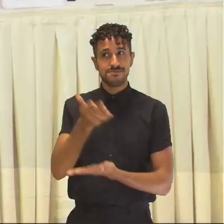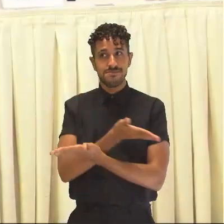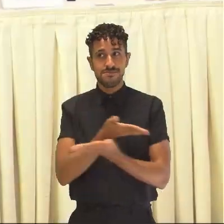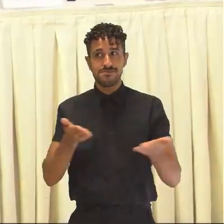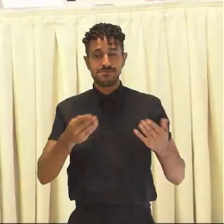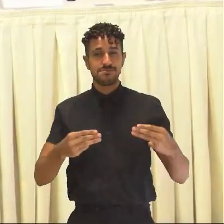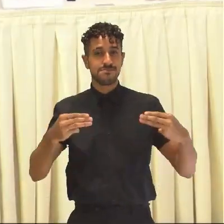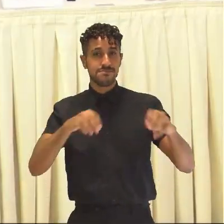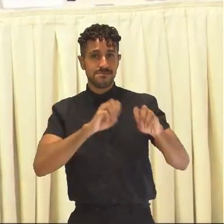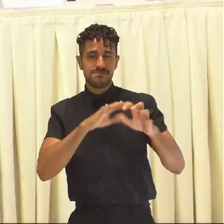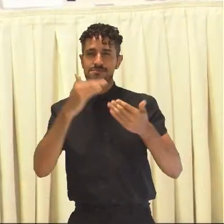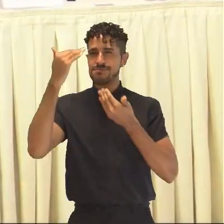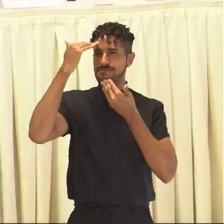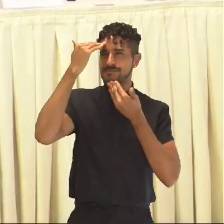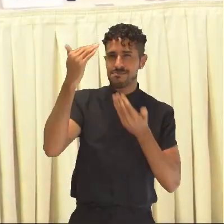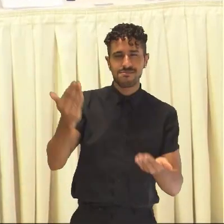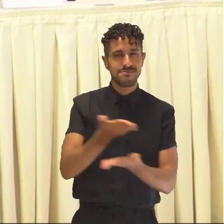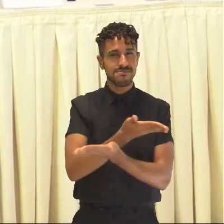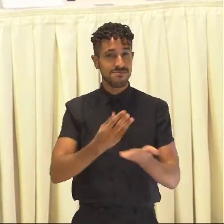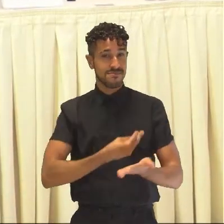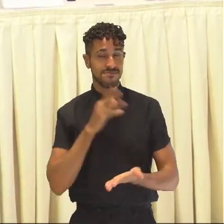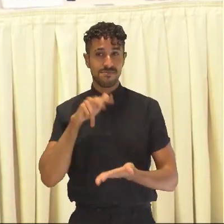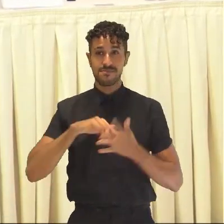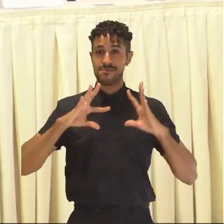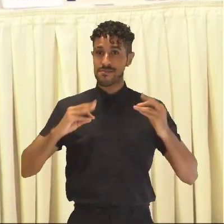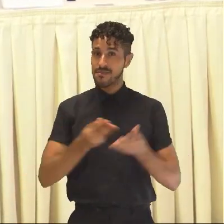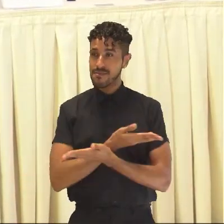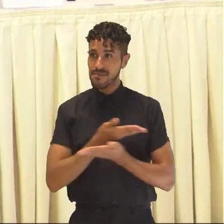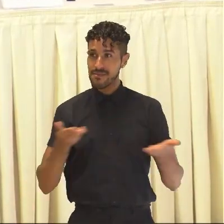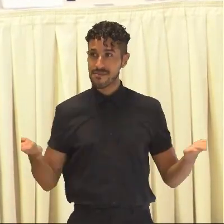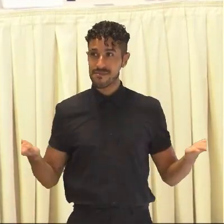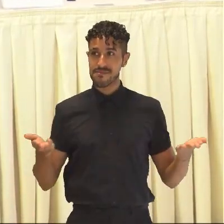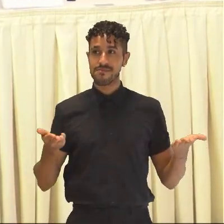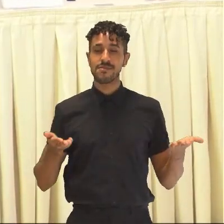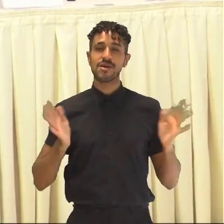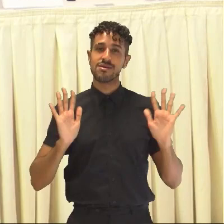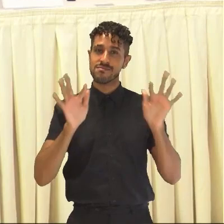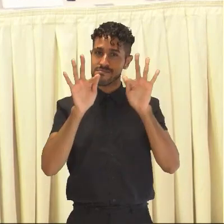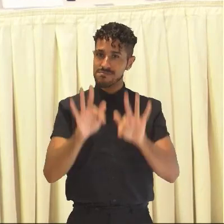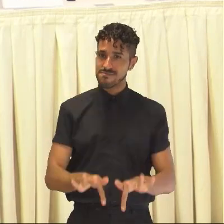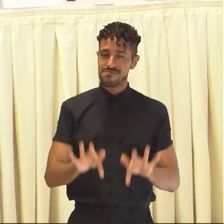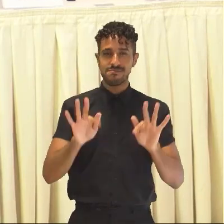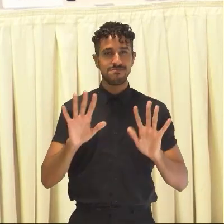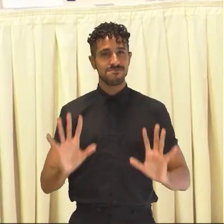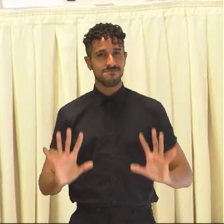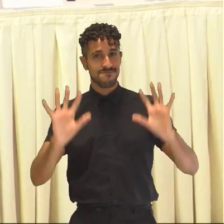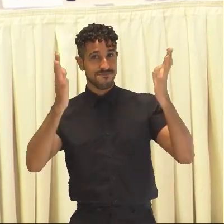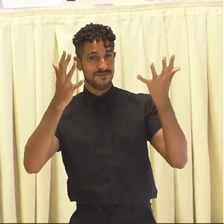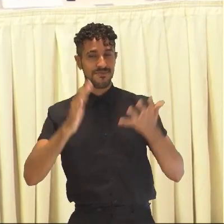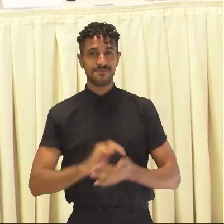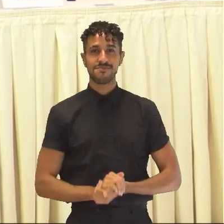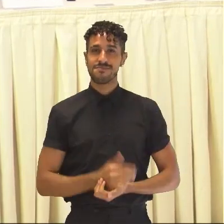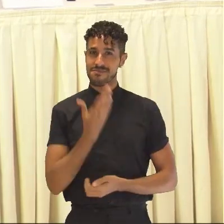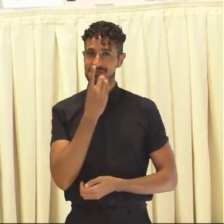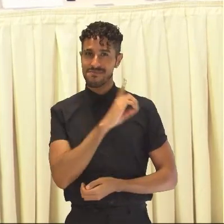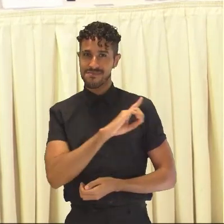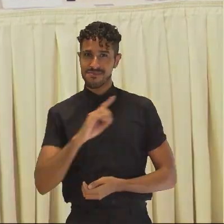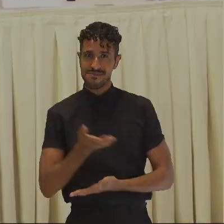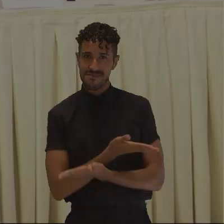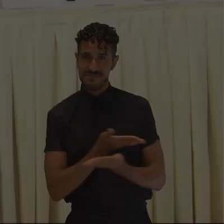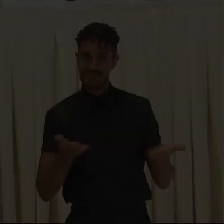o MEC agradece a presença de todos e está encerrado este evento. Bom dia.